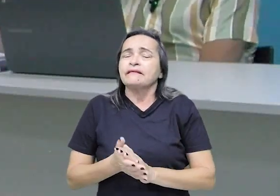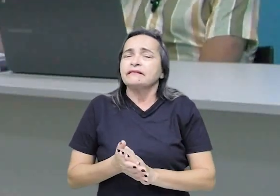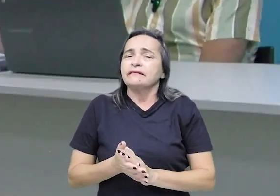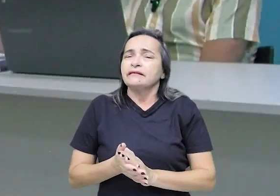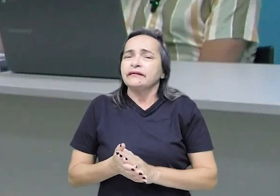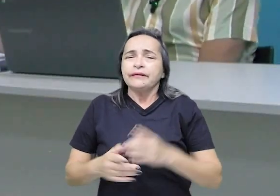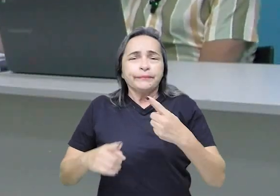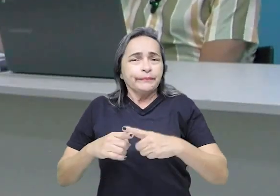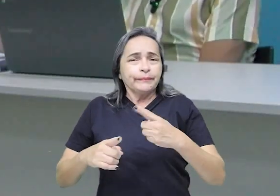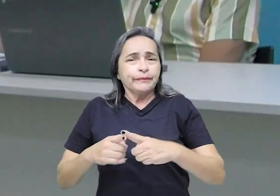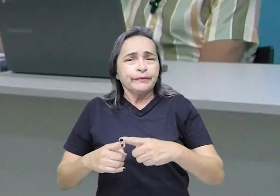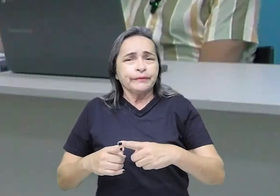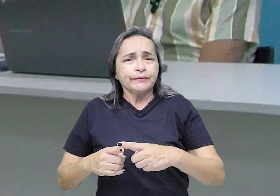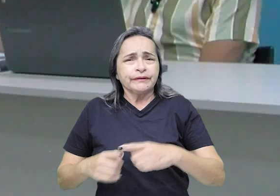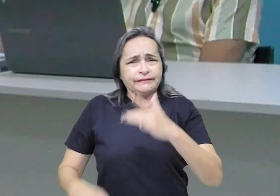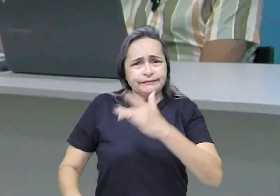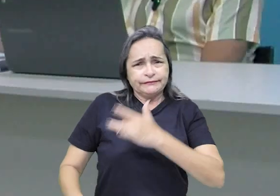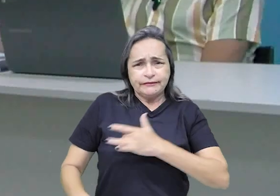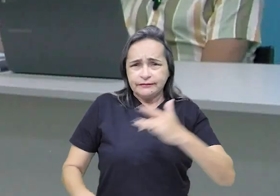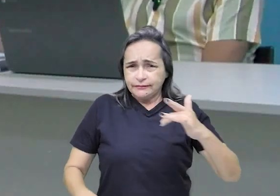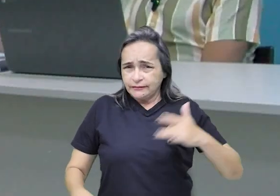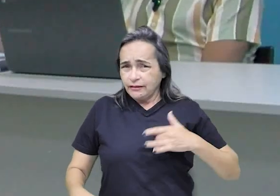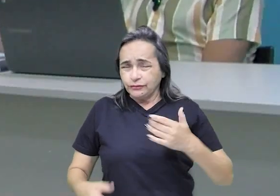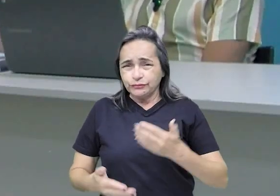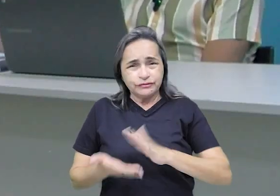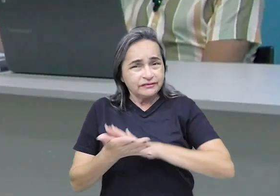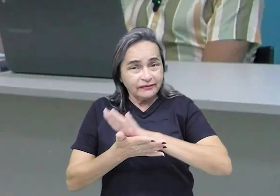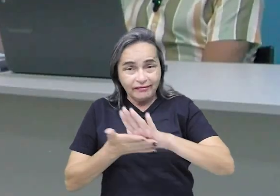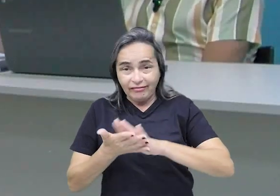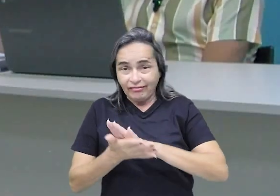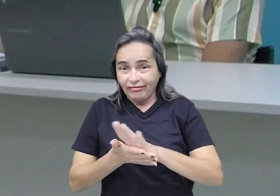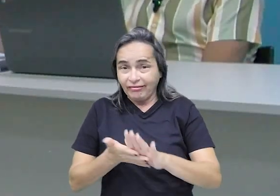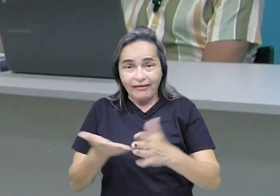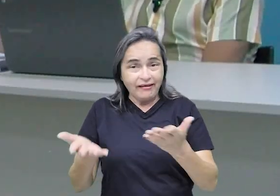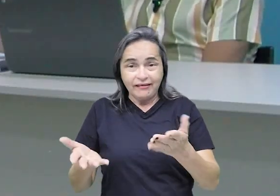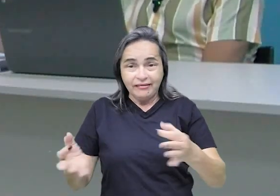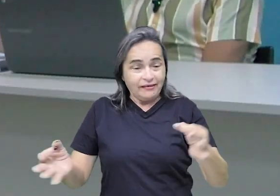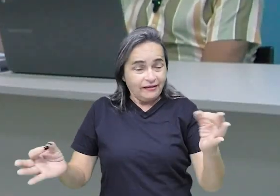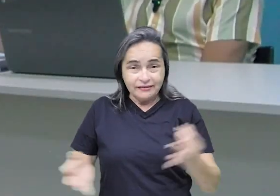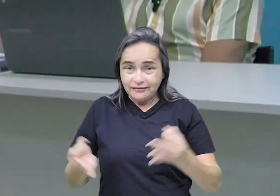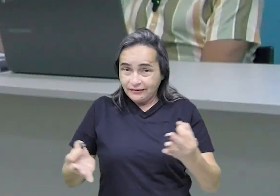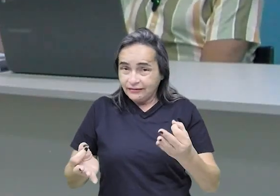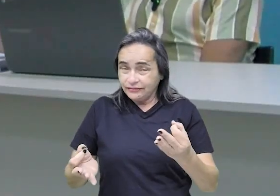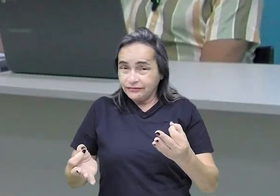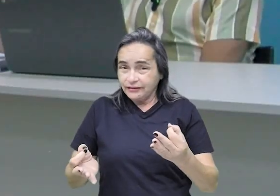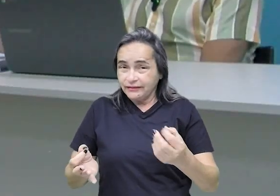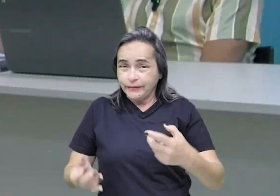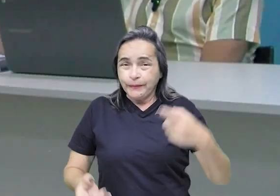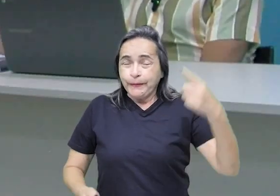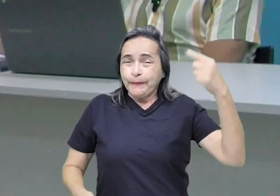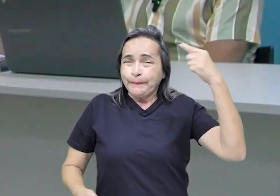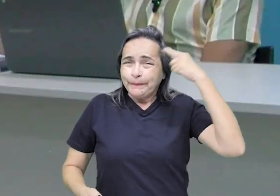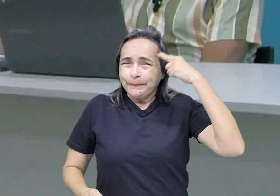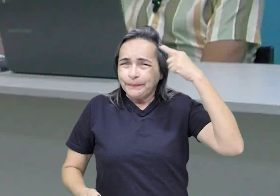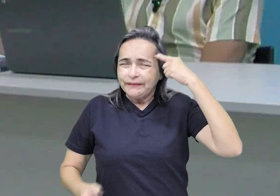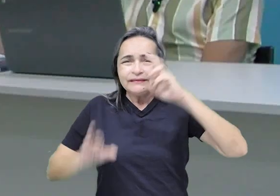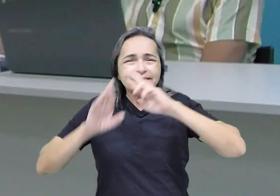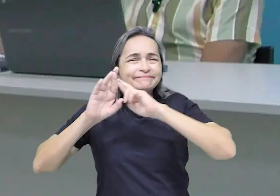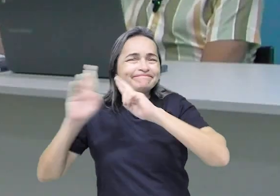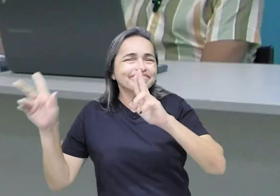saúde nada é exato, né? Então há muitas linhas de pensamento e há